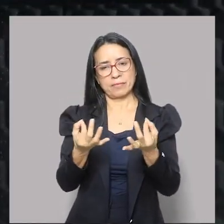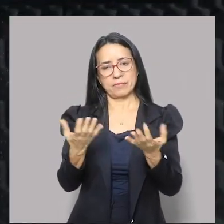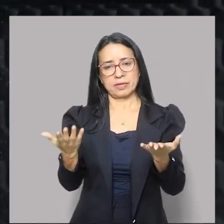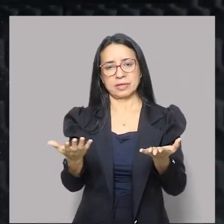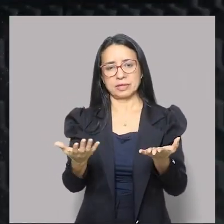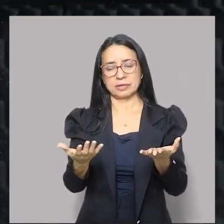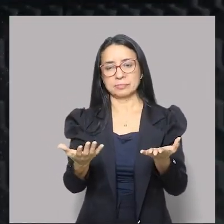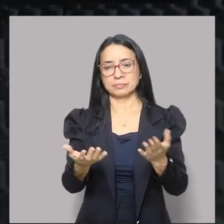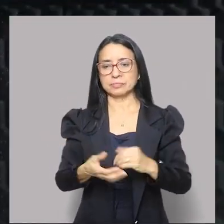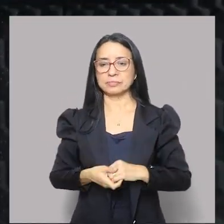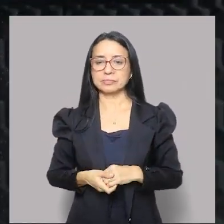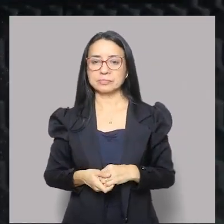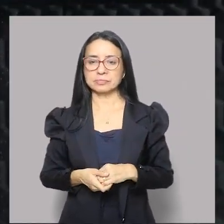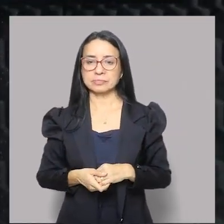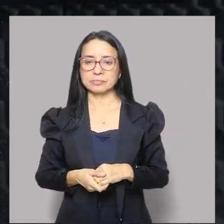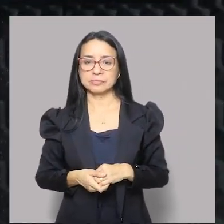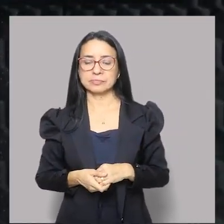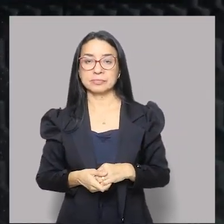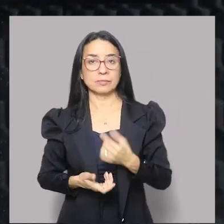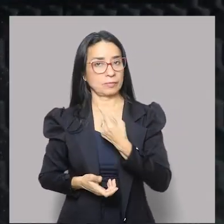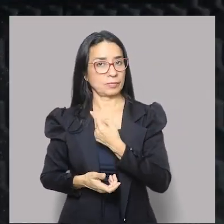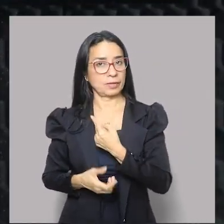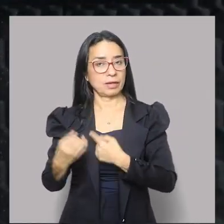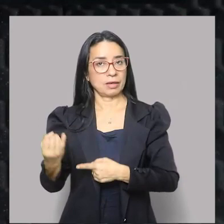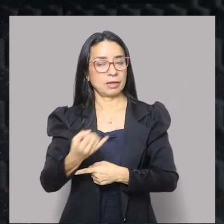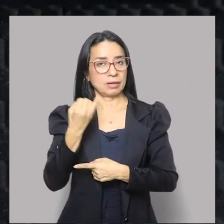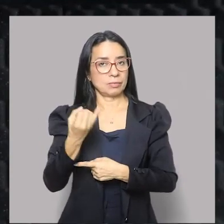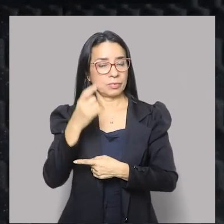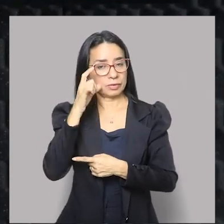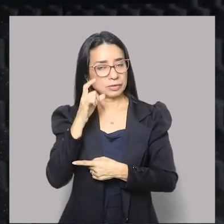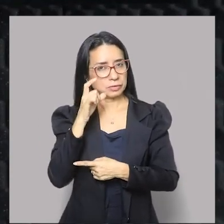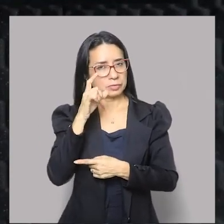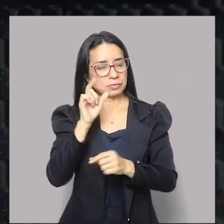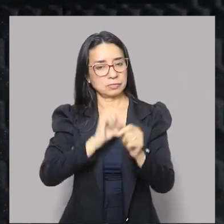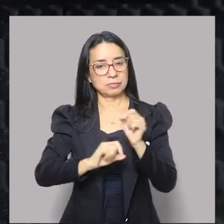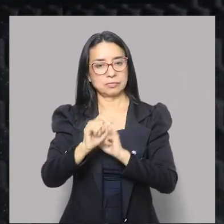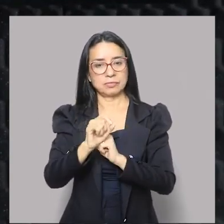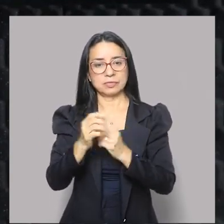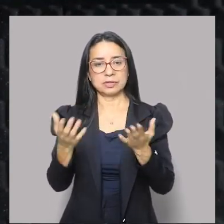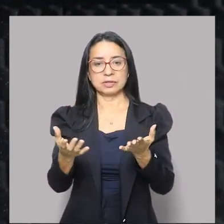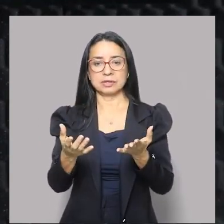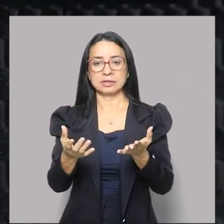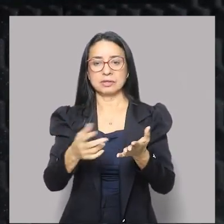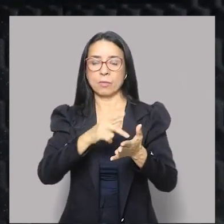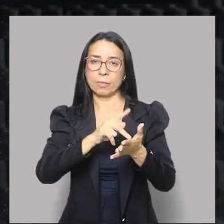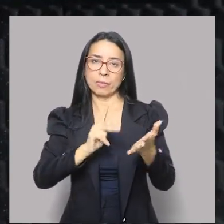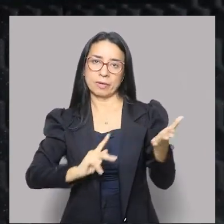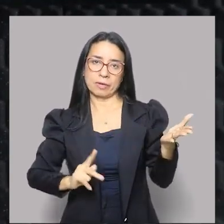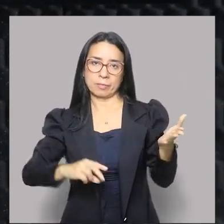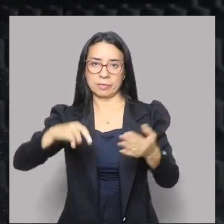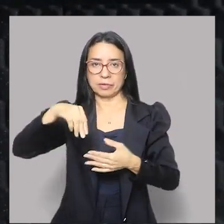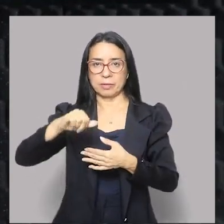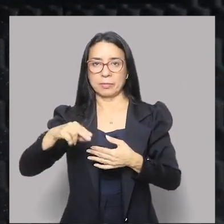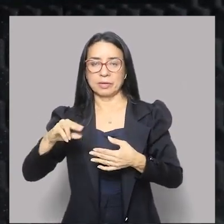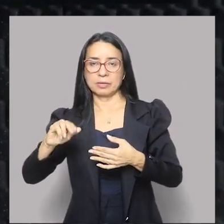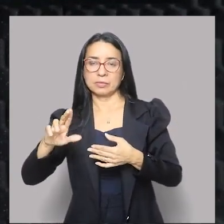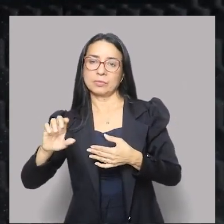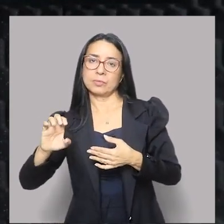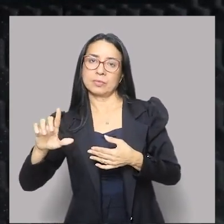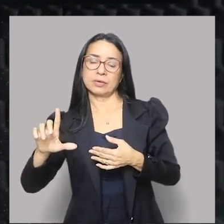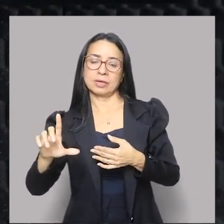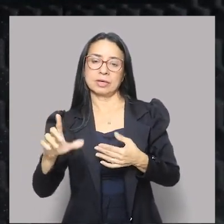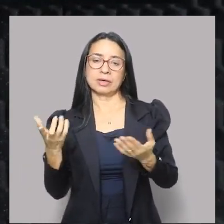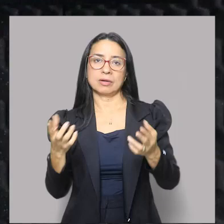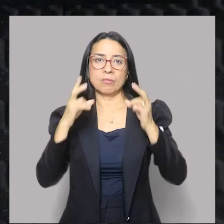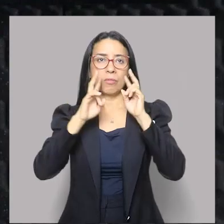esse célebre poema modernista de Manuel Bandeira traz para a gente uma vista